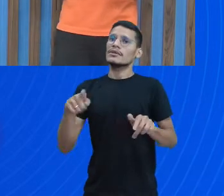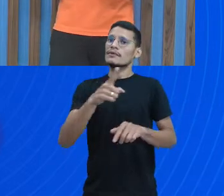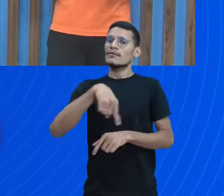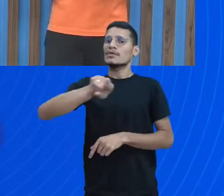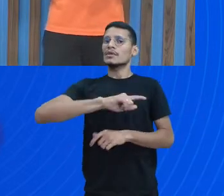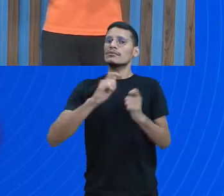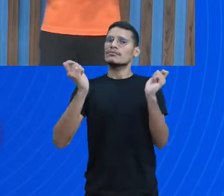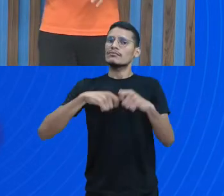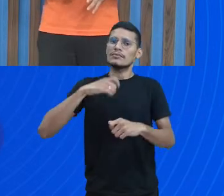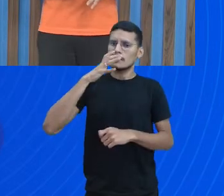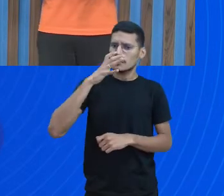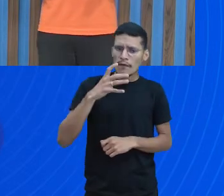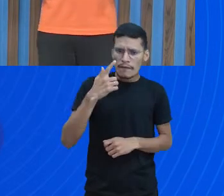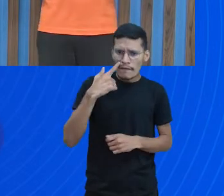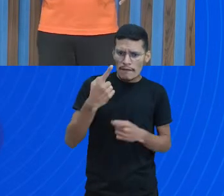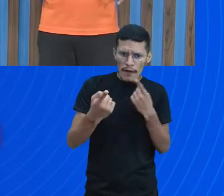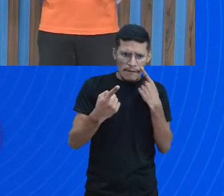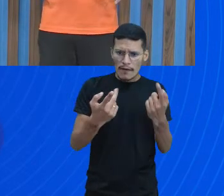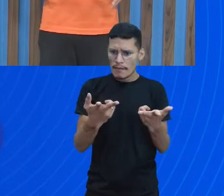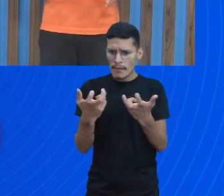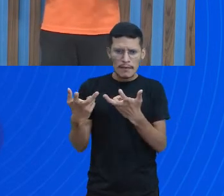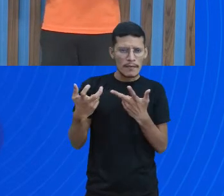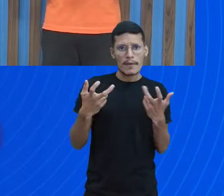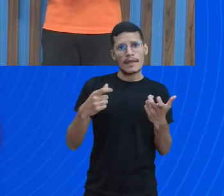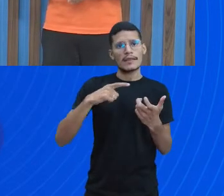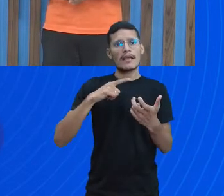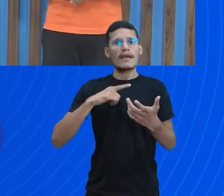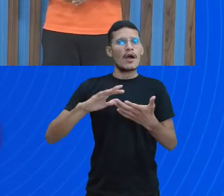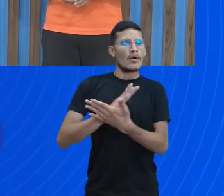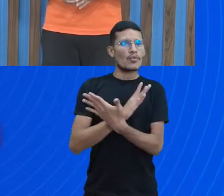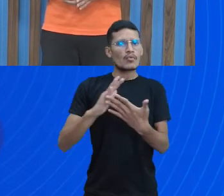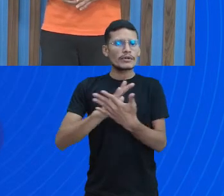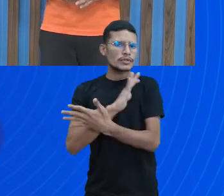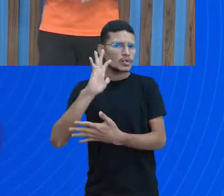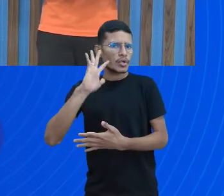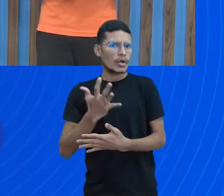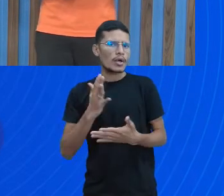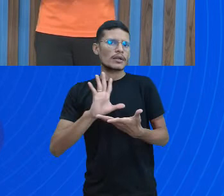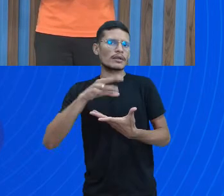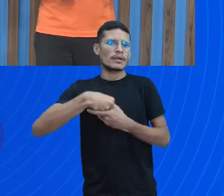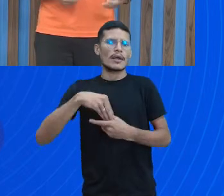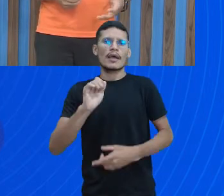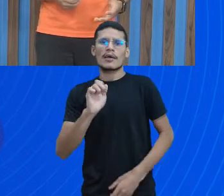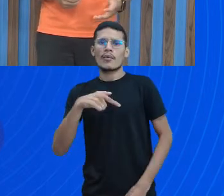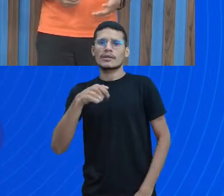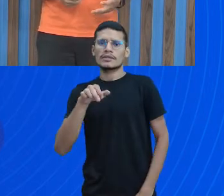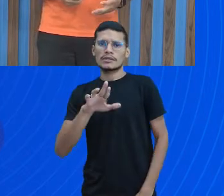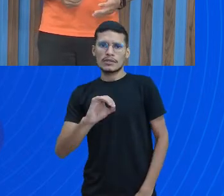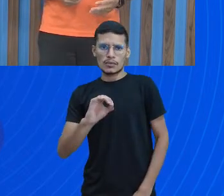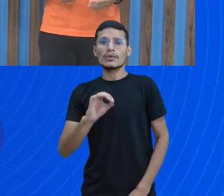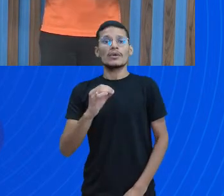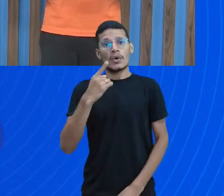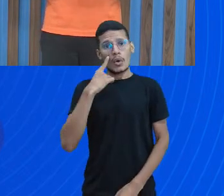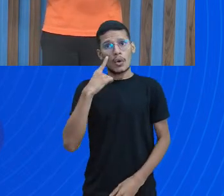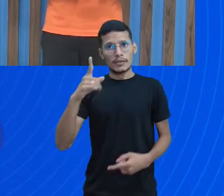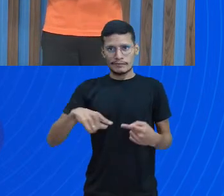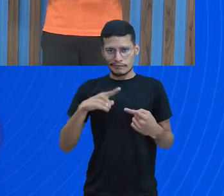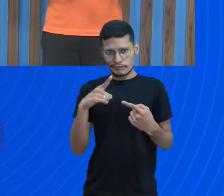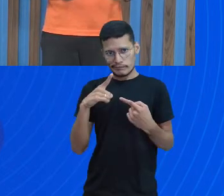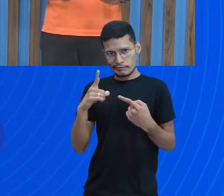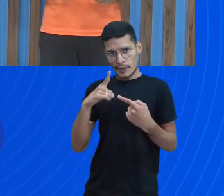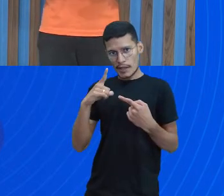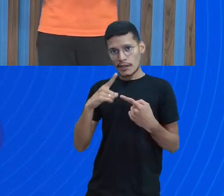que existem infinitas soluções para essas equações. Então eu tenho aí uma equação, certo? Com